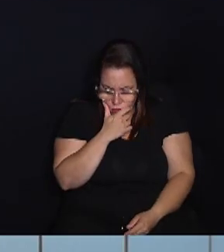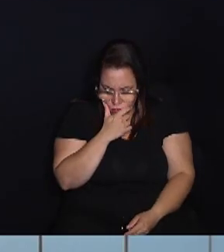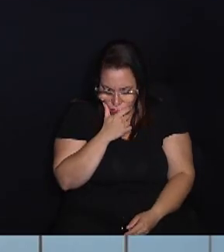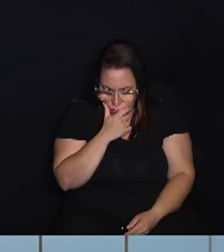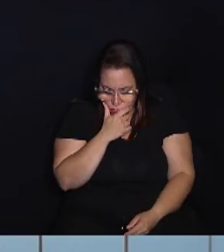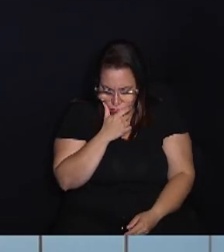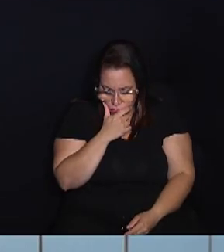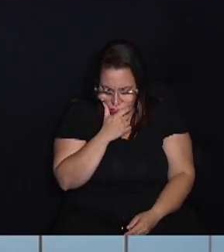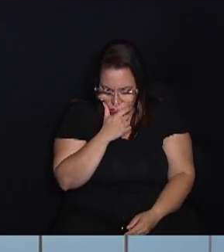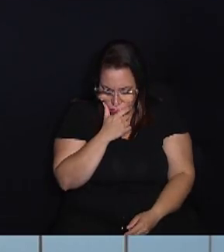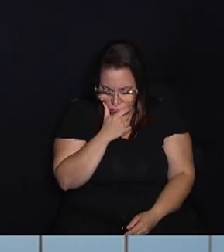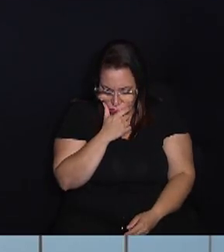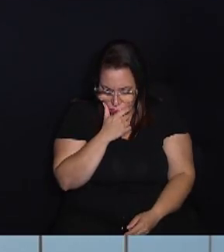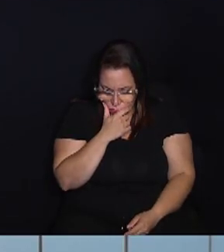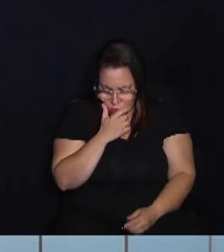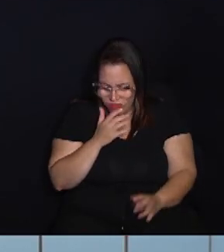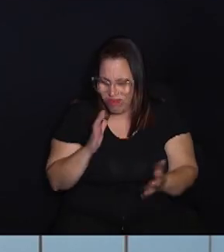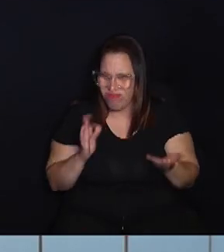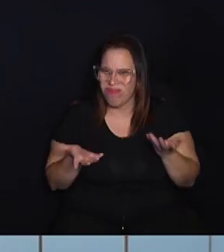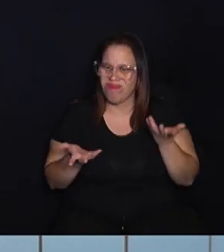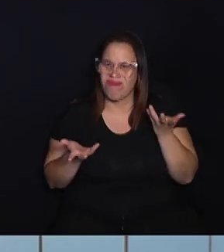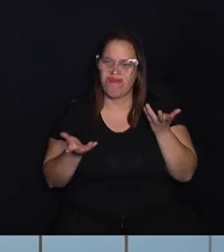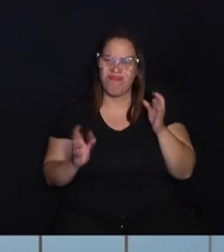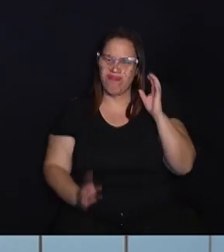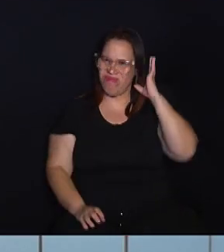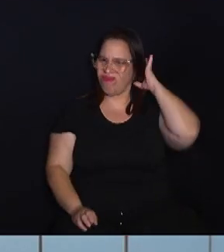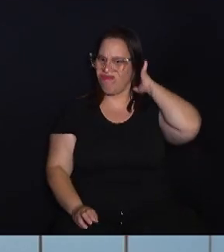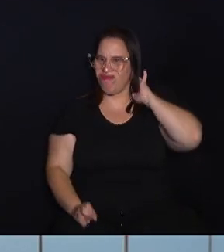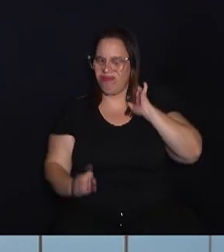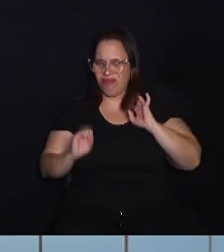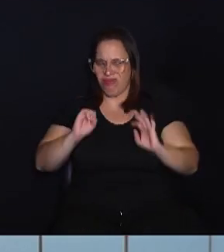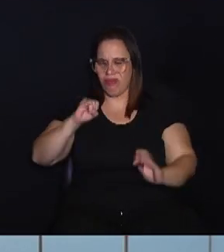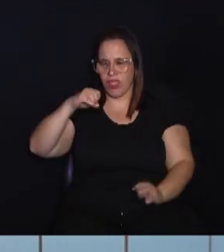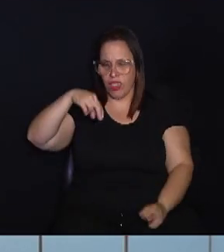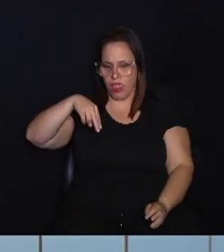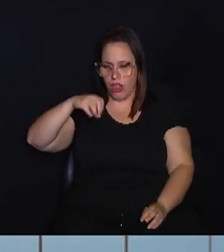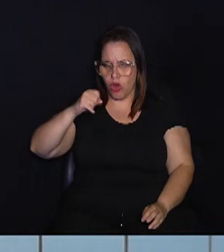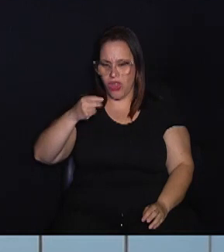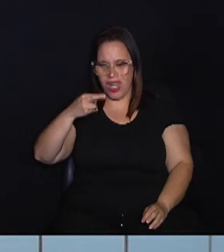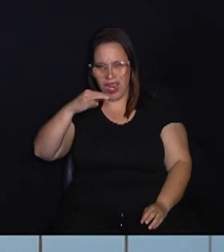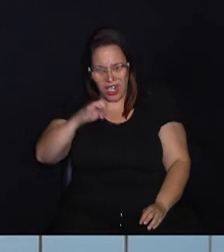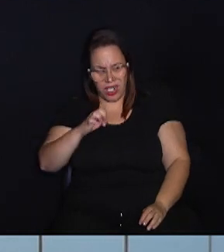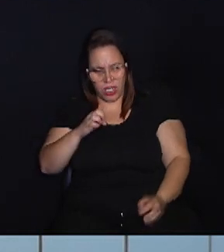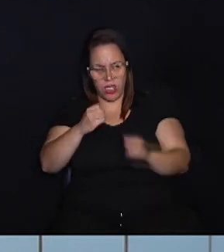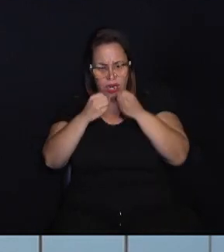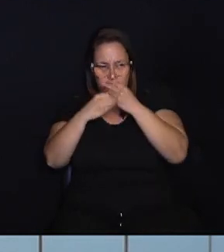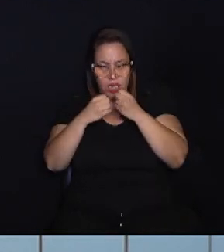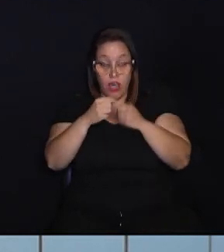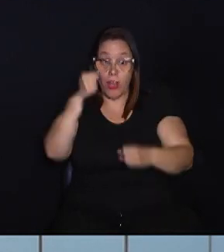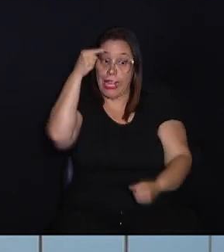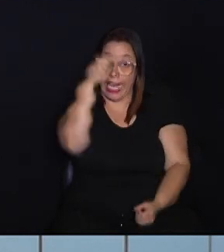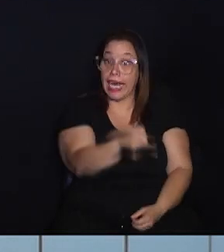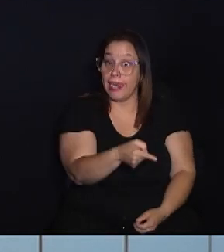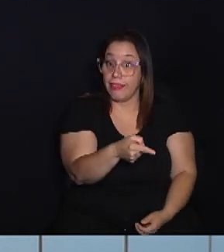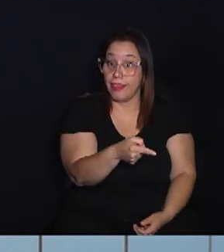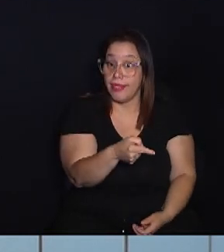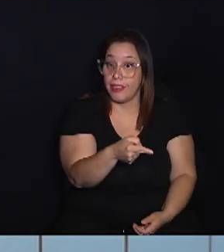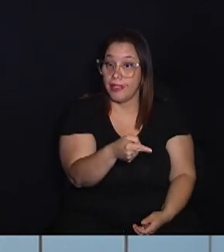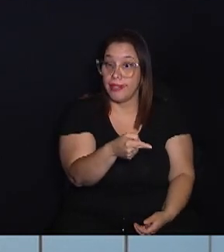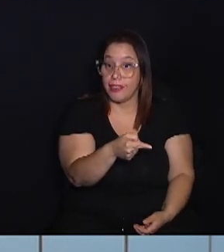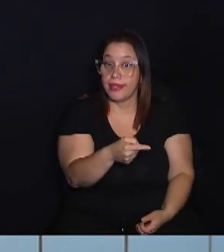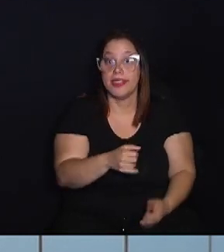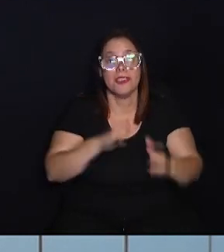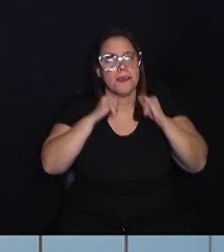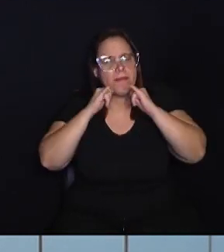é incoerente, né? Incoerente. Porque a informação está aí. Está sendo